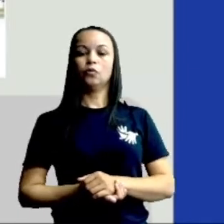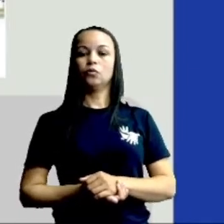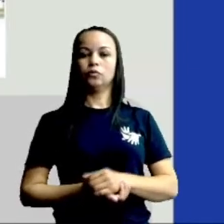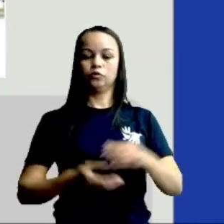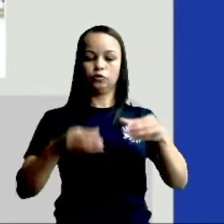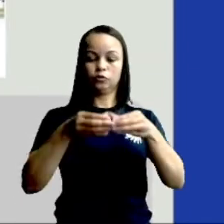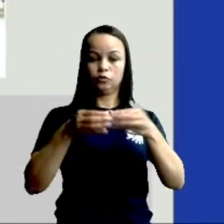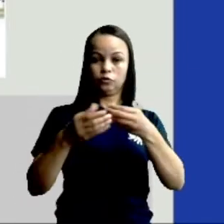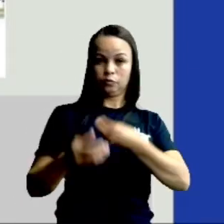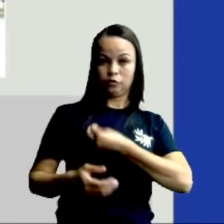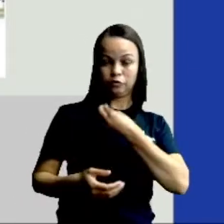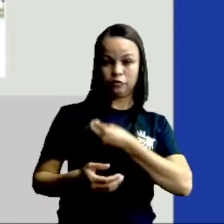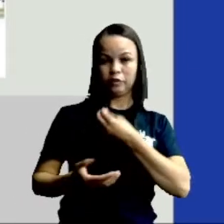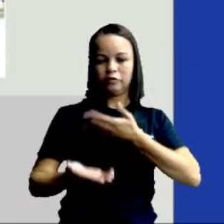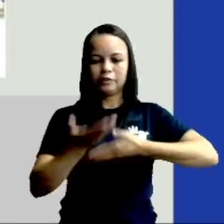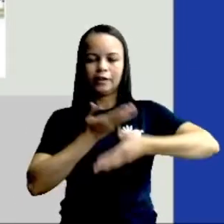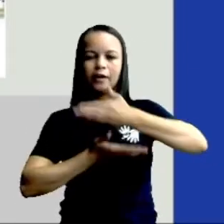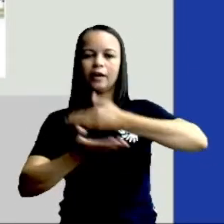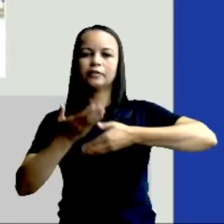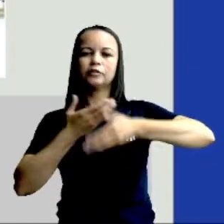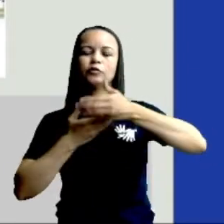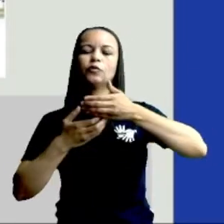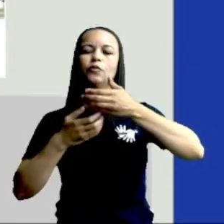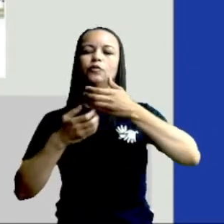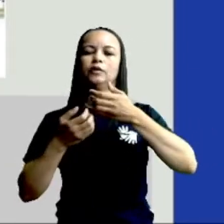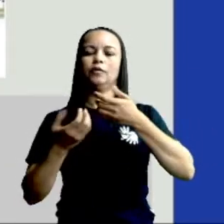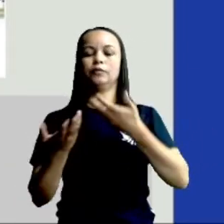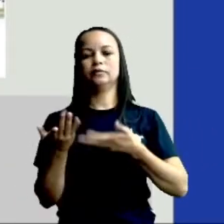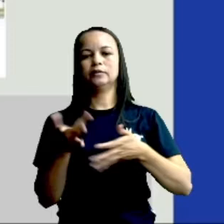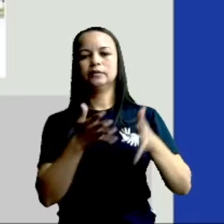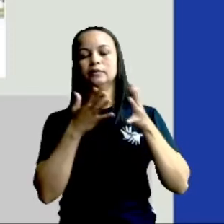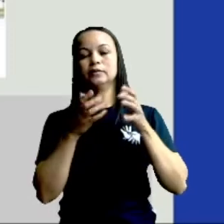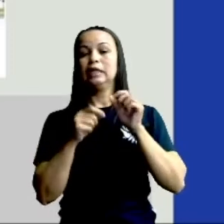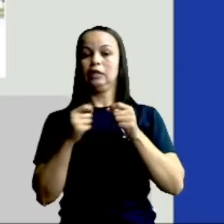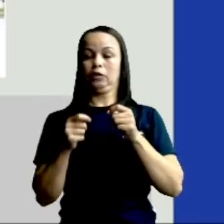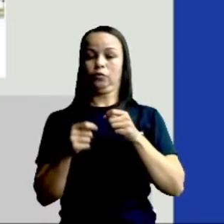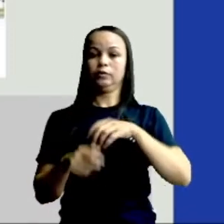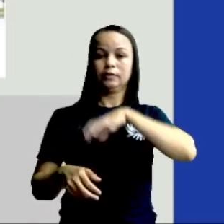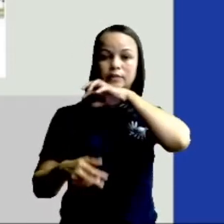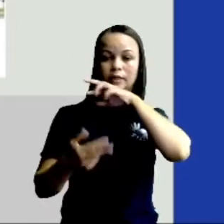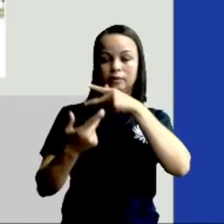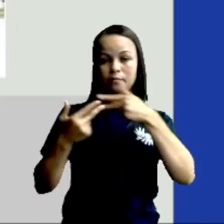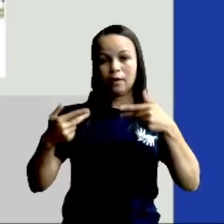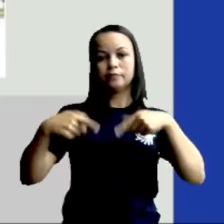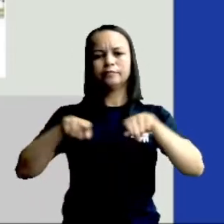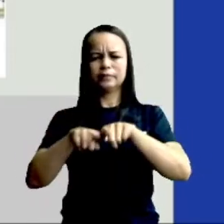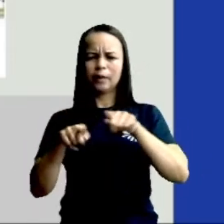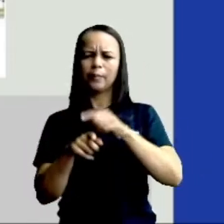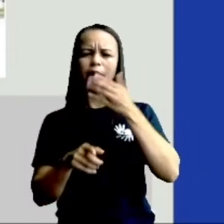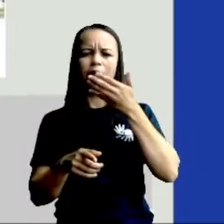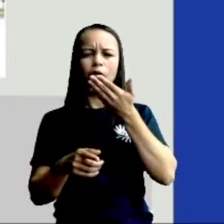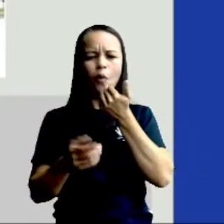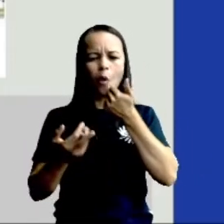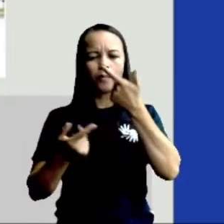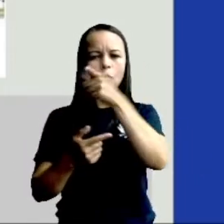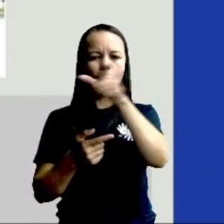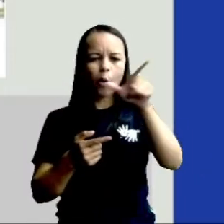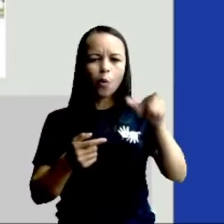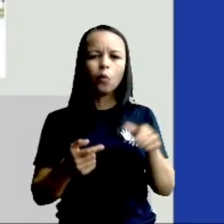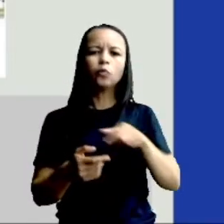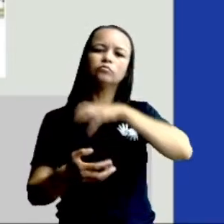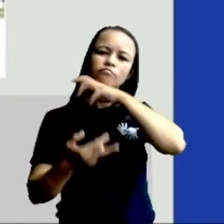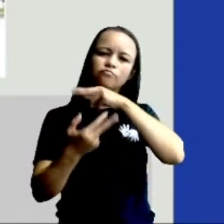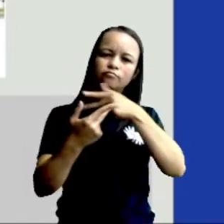relacionam entre si. Os animais se alimentam também de outros seres vivos. Isso mesmo, essa